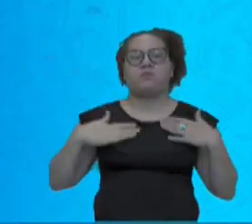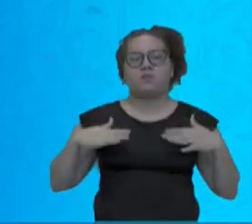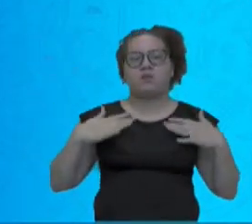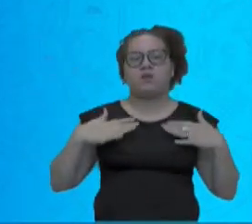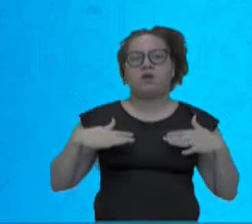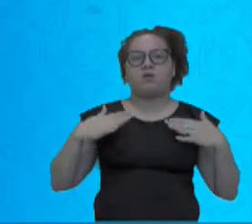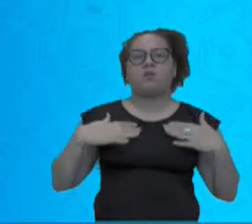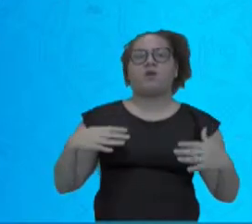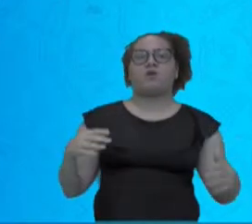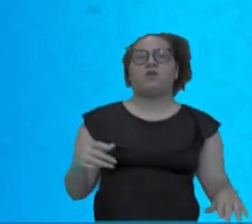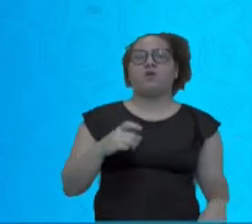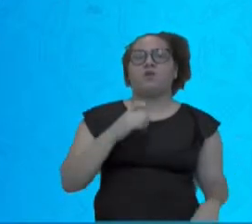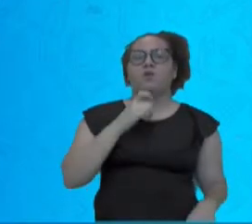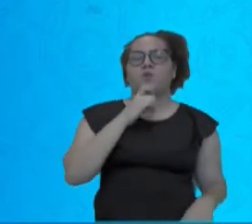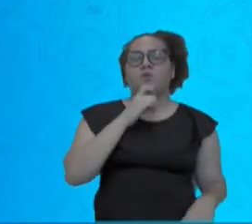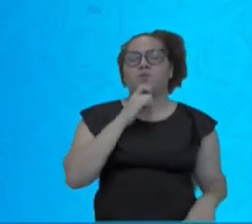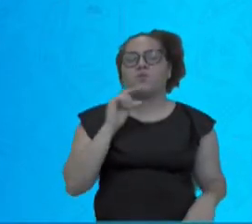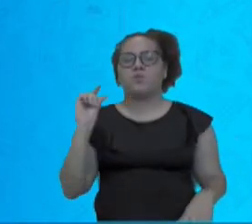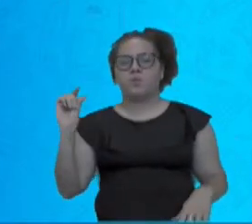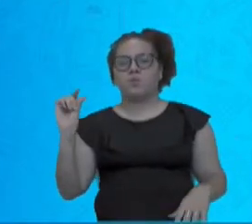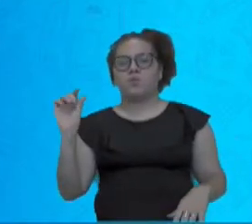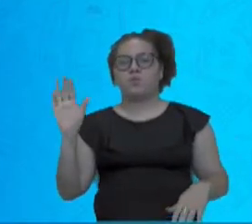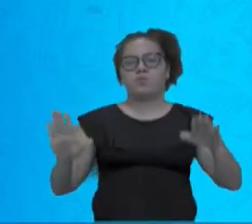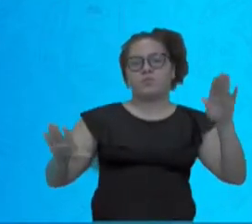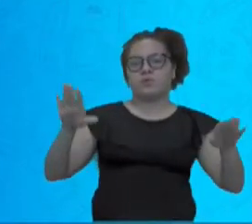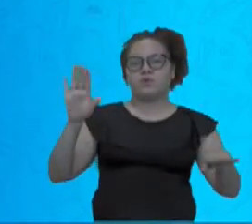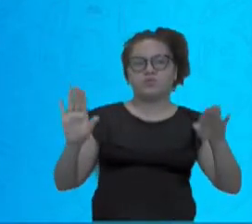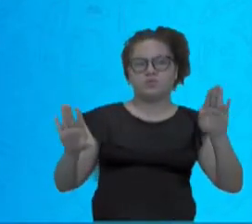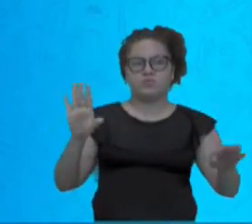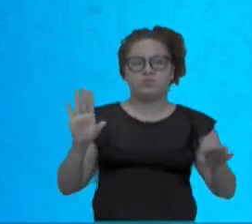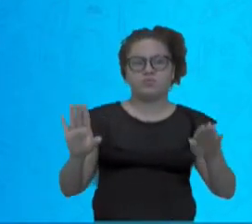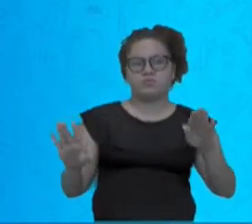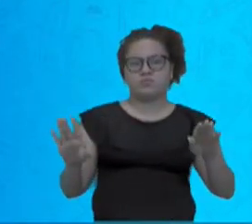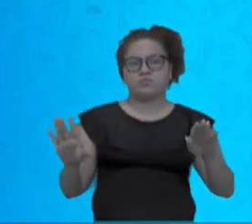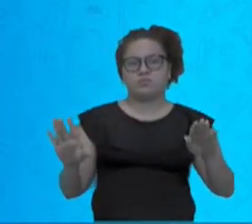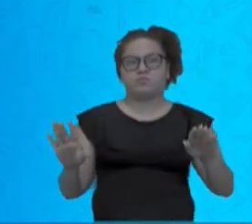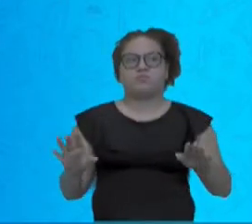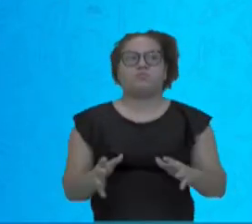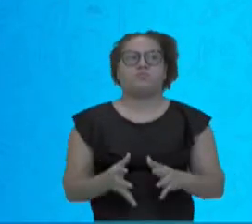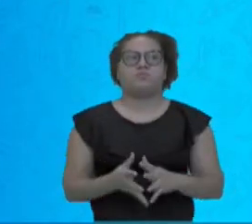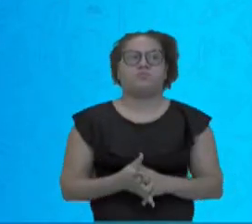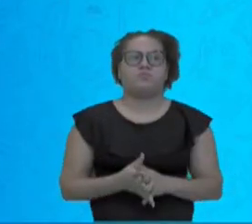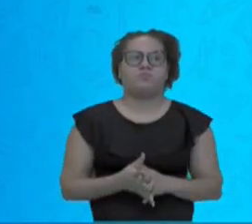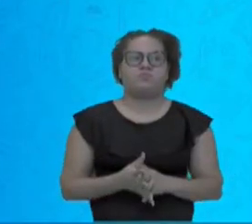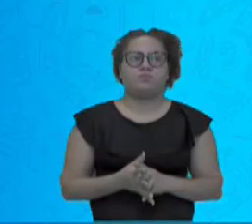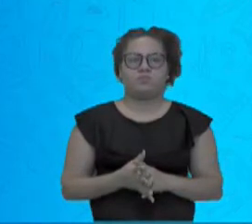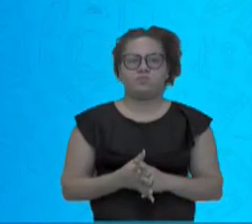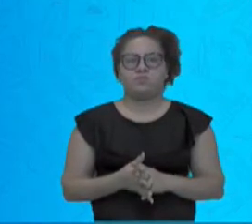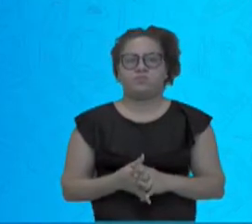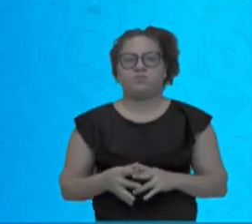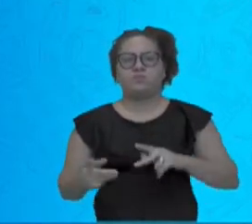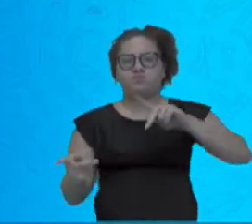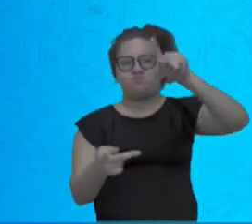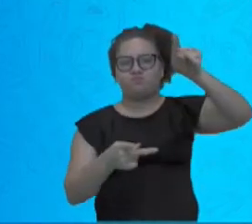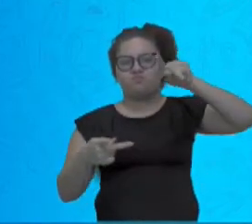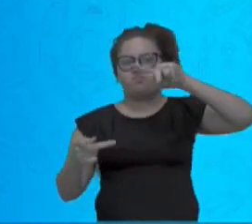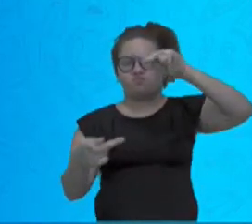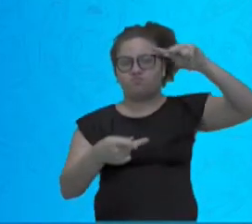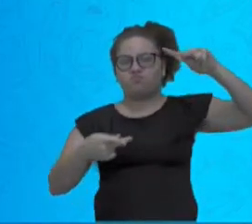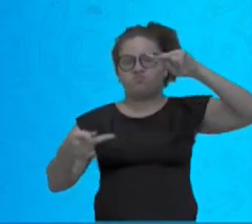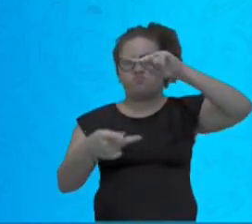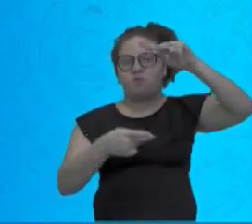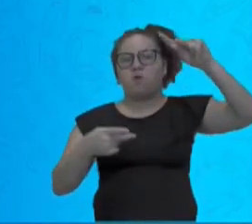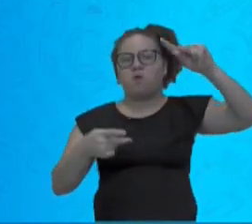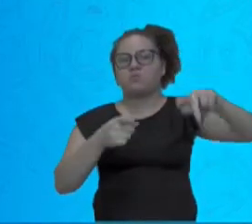quente. À medida que vai chegando para o polo, é mais frio, porque recebe a influência do polo, que é